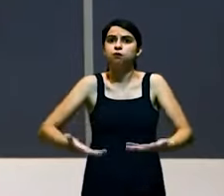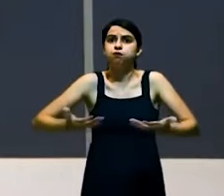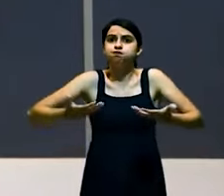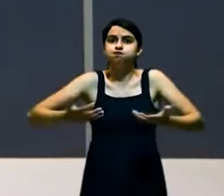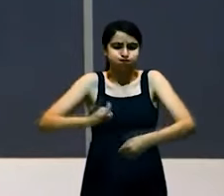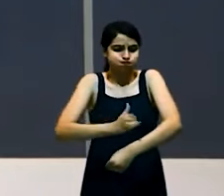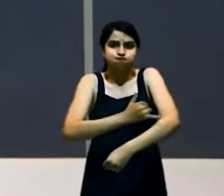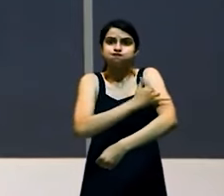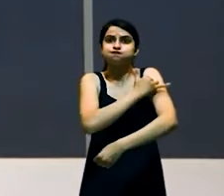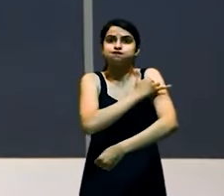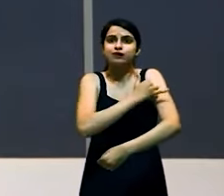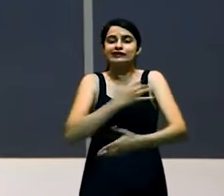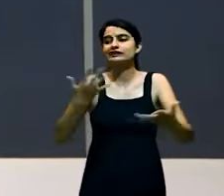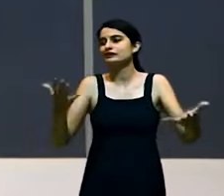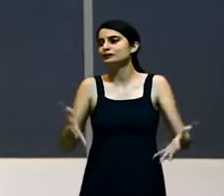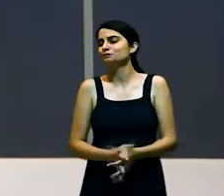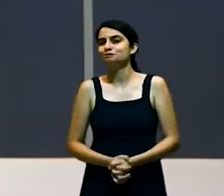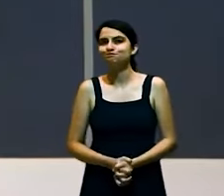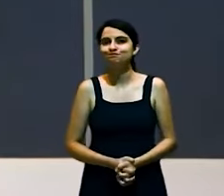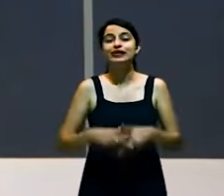Já está pronto para o abate.